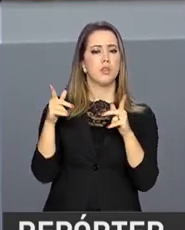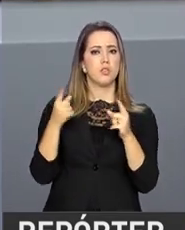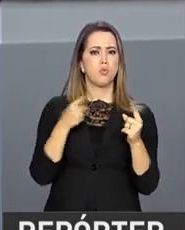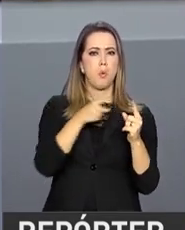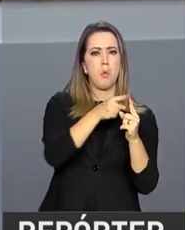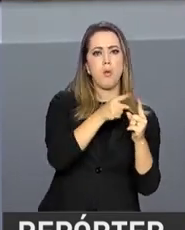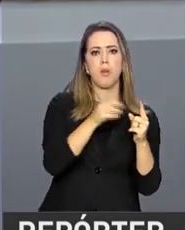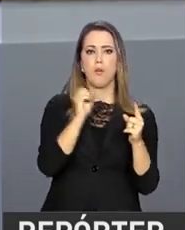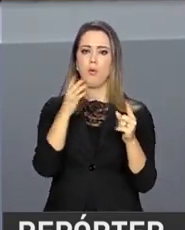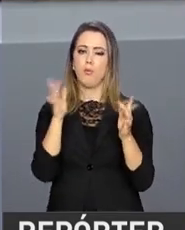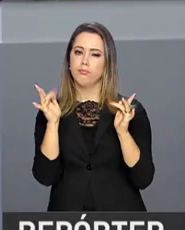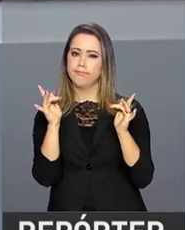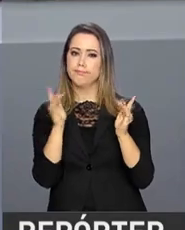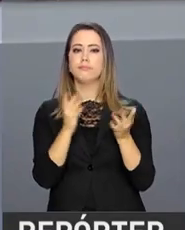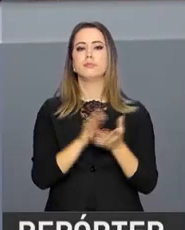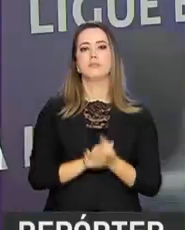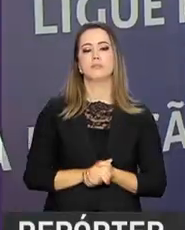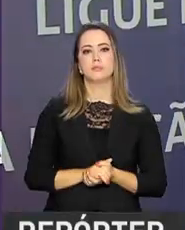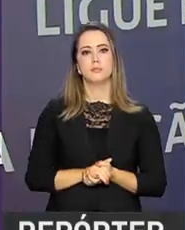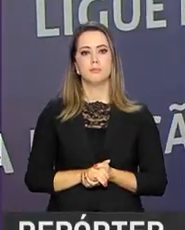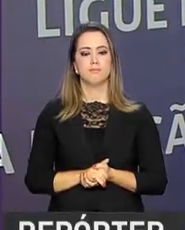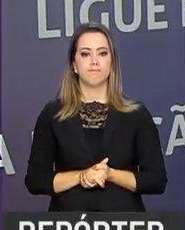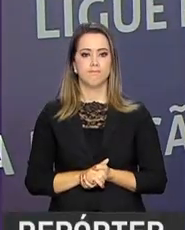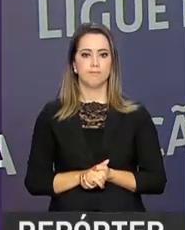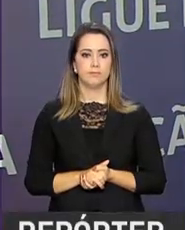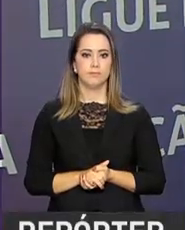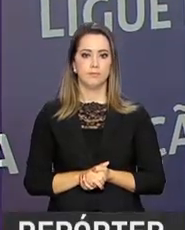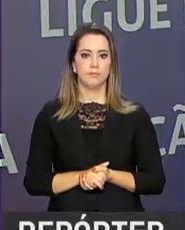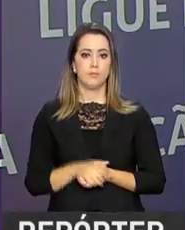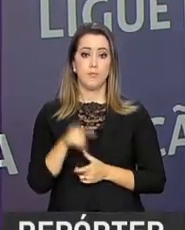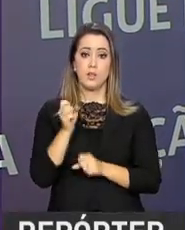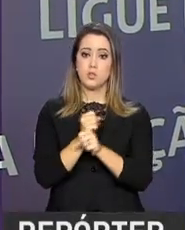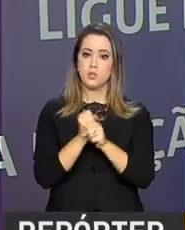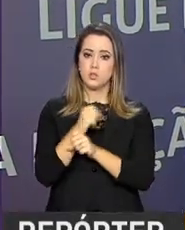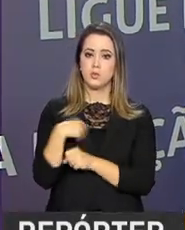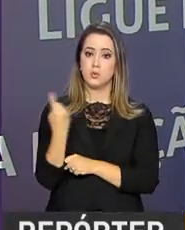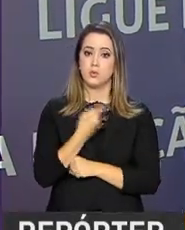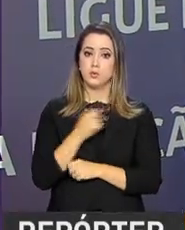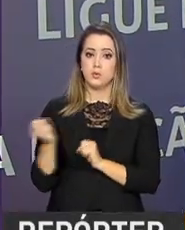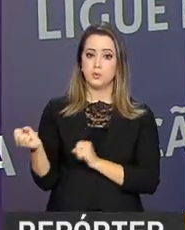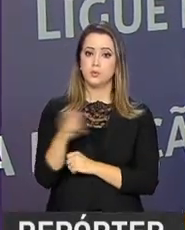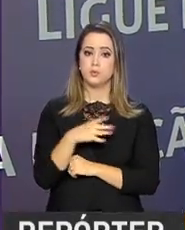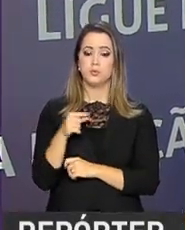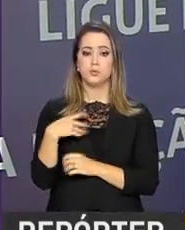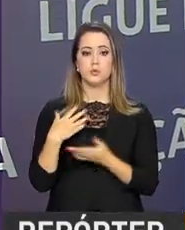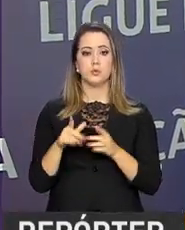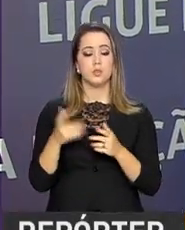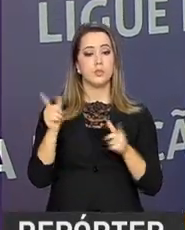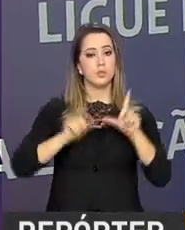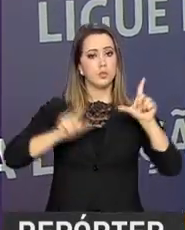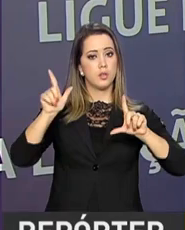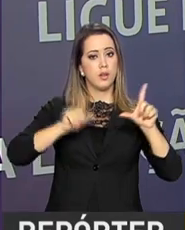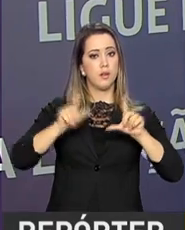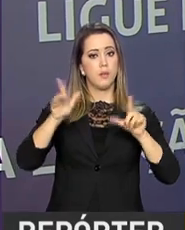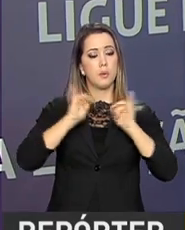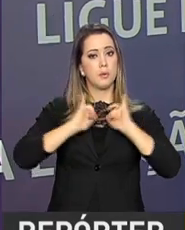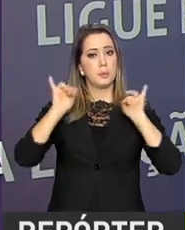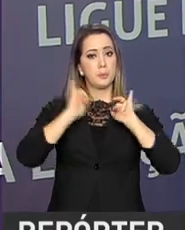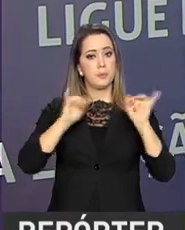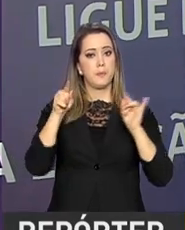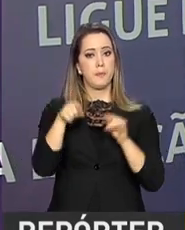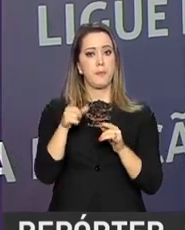a sede e paquera esse ano a gente novo um pouquinho ea gente está fazendo a campanha da secretaria